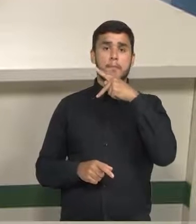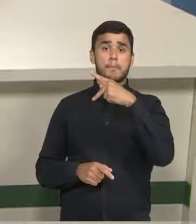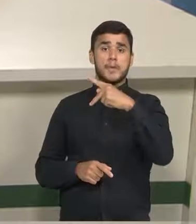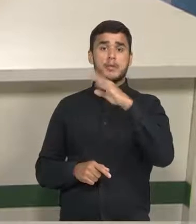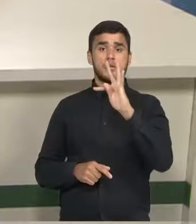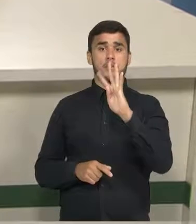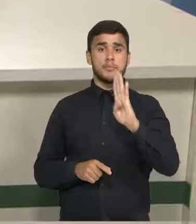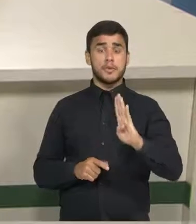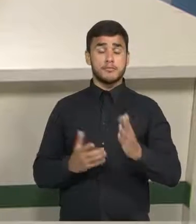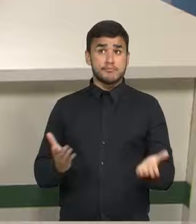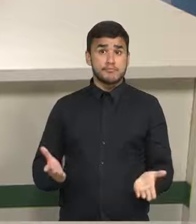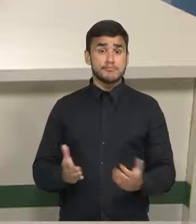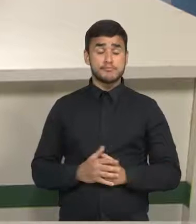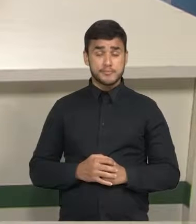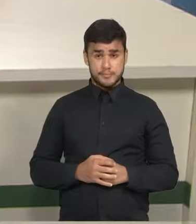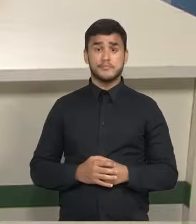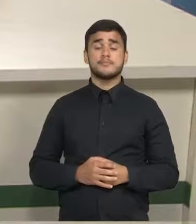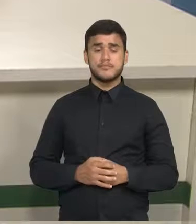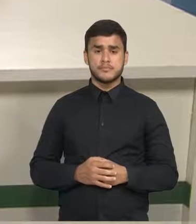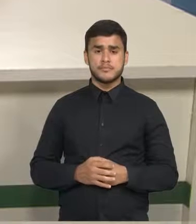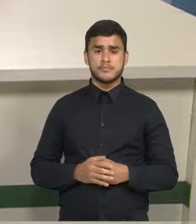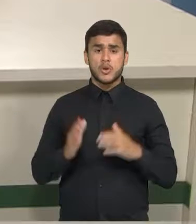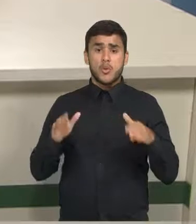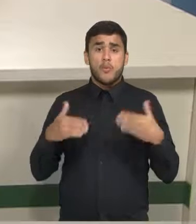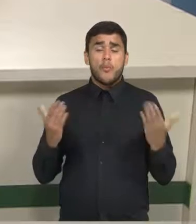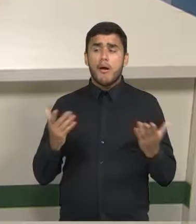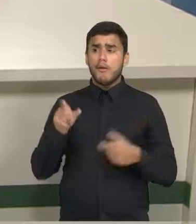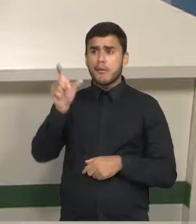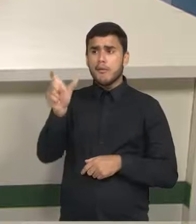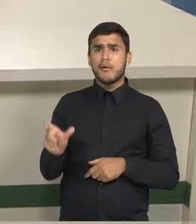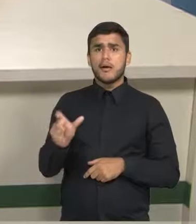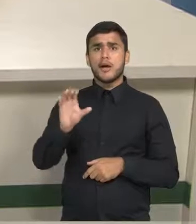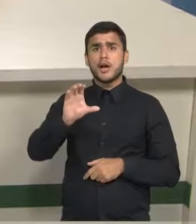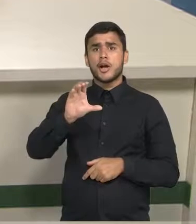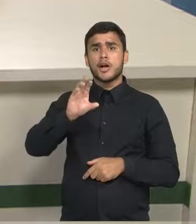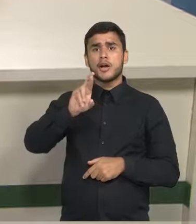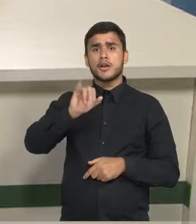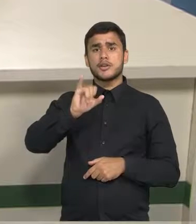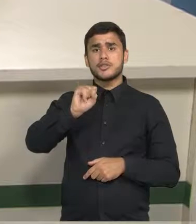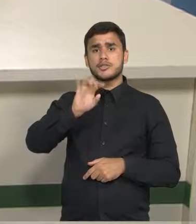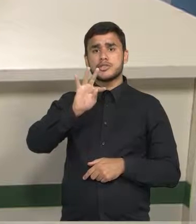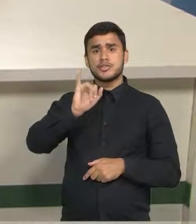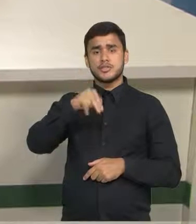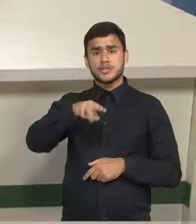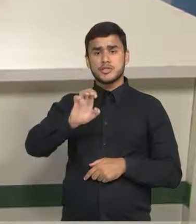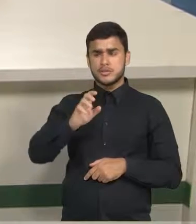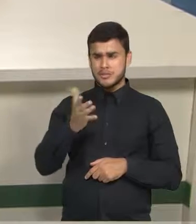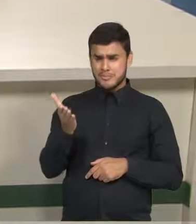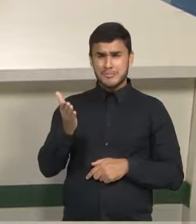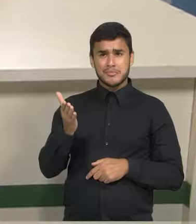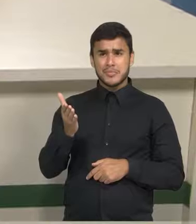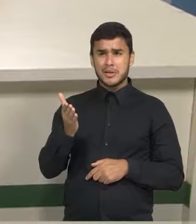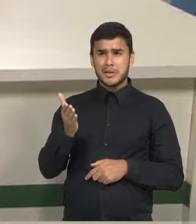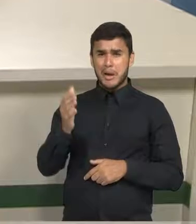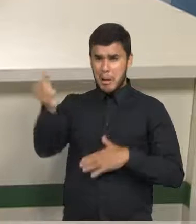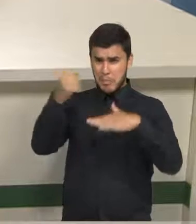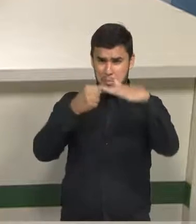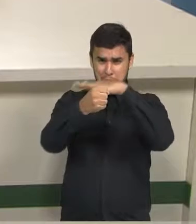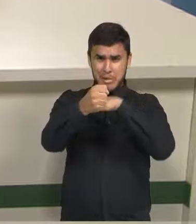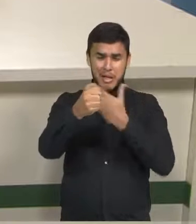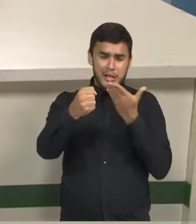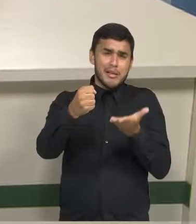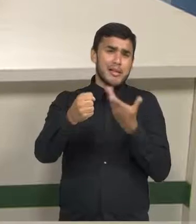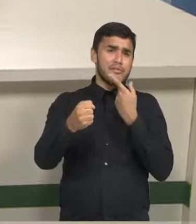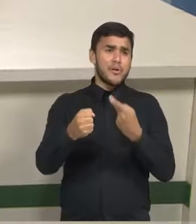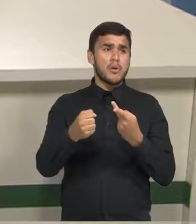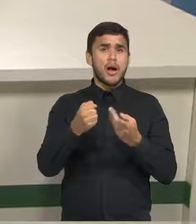Eu vou fazer a pergunta, qual é a taça, né, para o cidadão brasileiro isso? O que é que ele ganha com isso? Muito